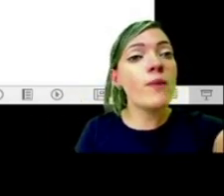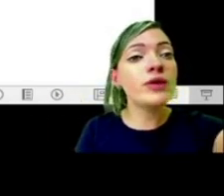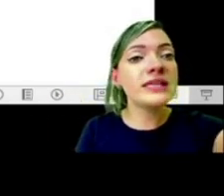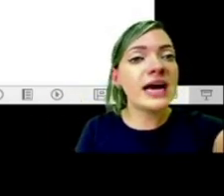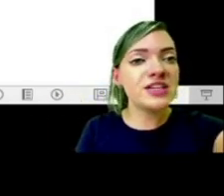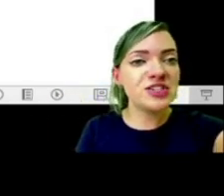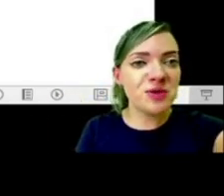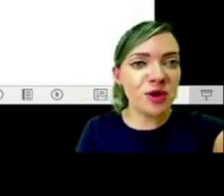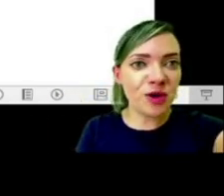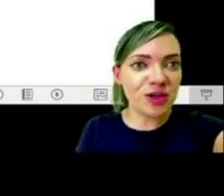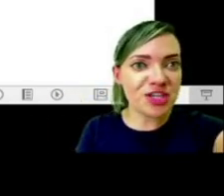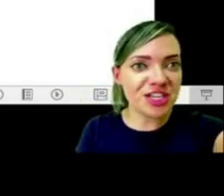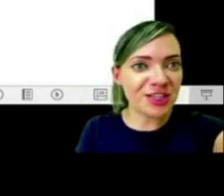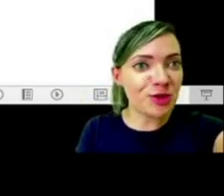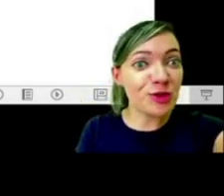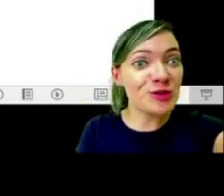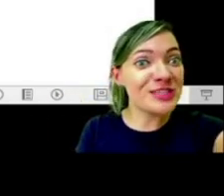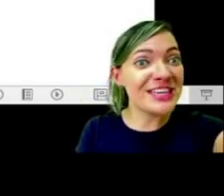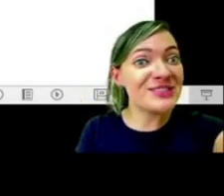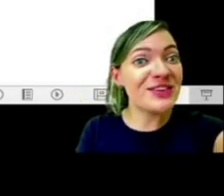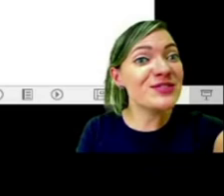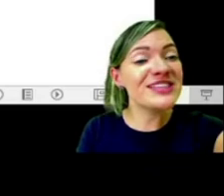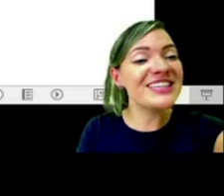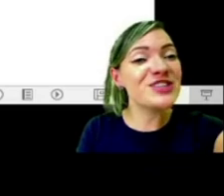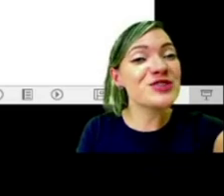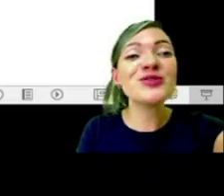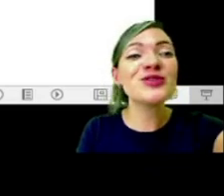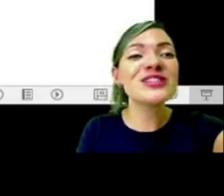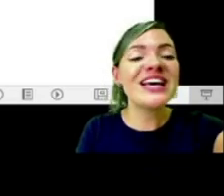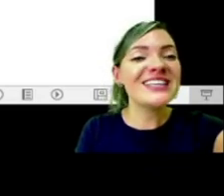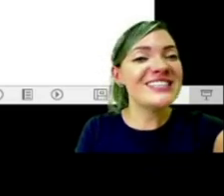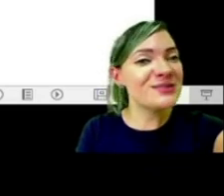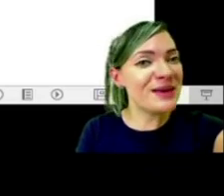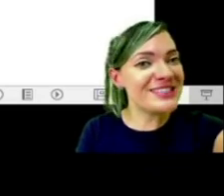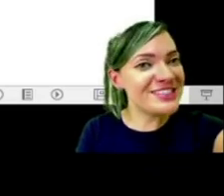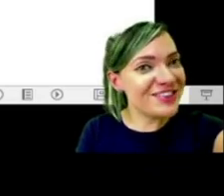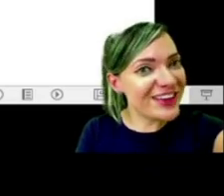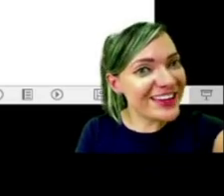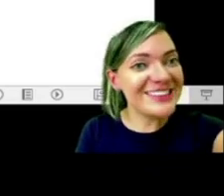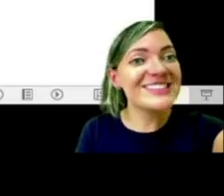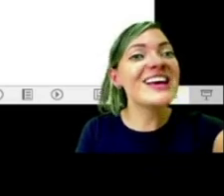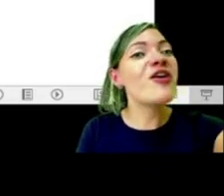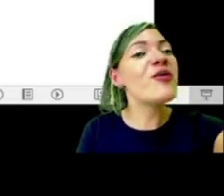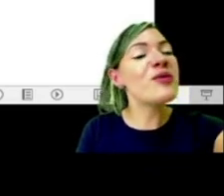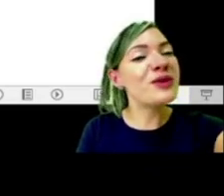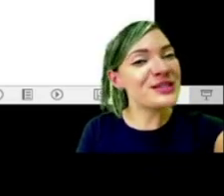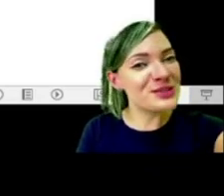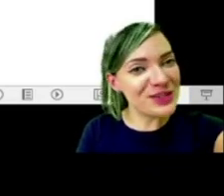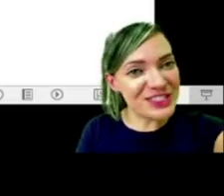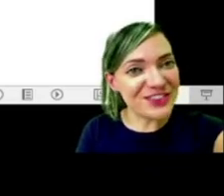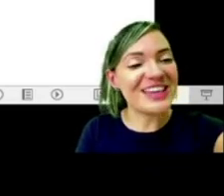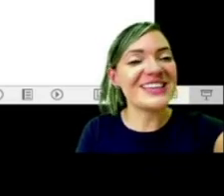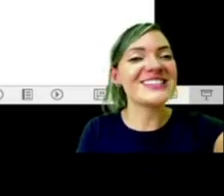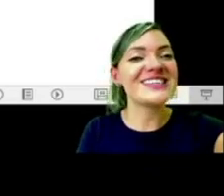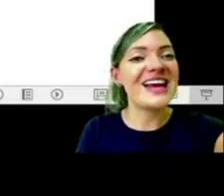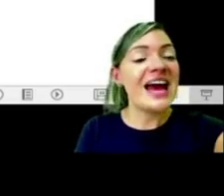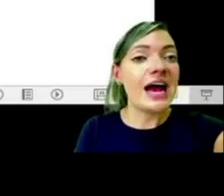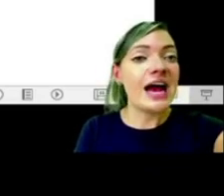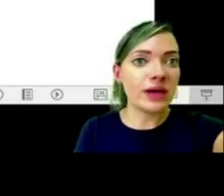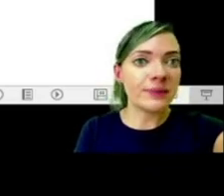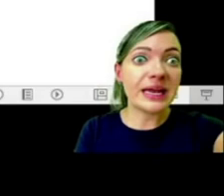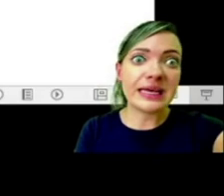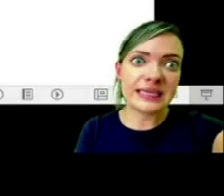chamam-se comunidade biológica, todos os seres vivos ali juntos, de espécies diferentes, com populações